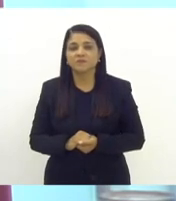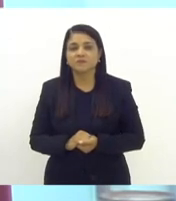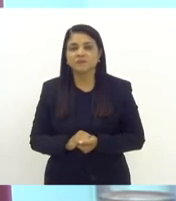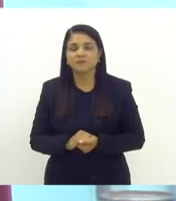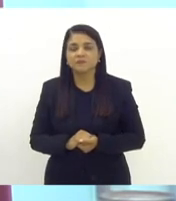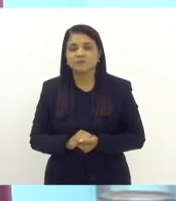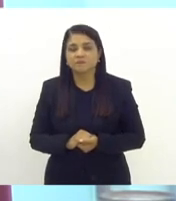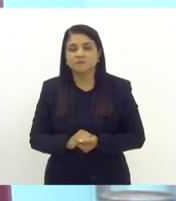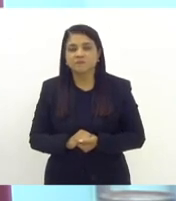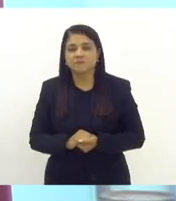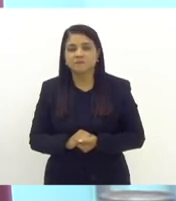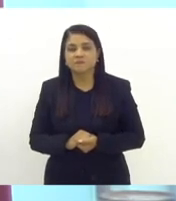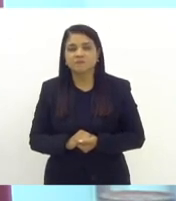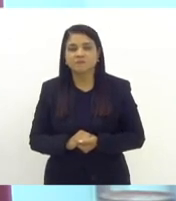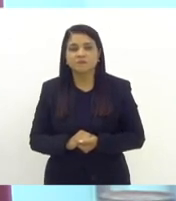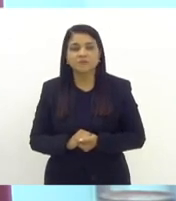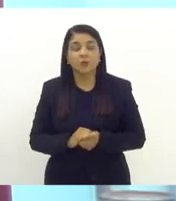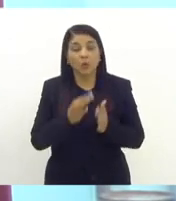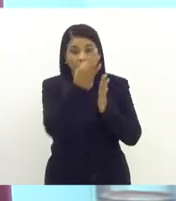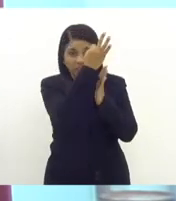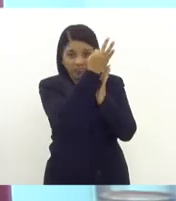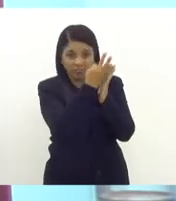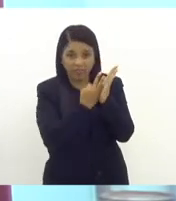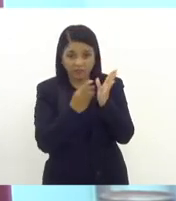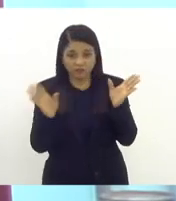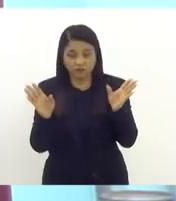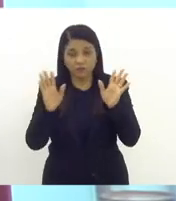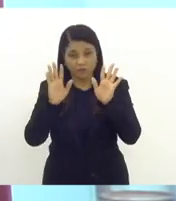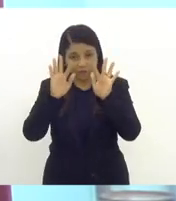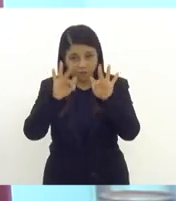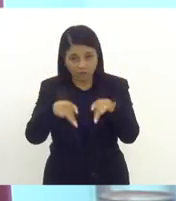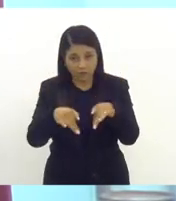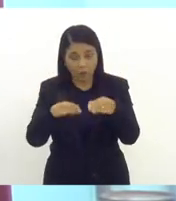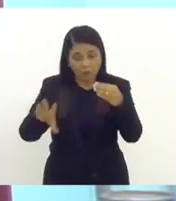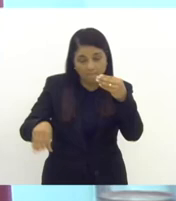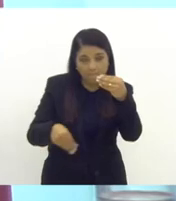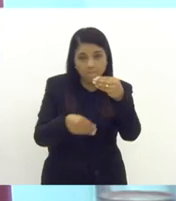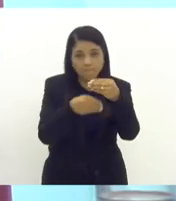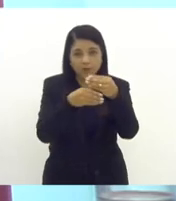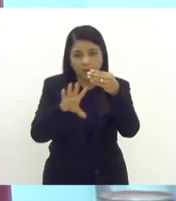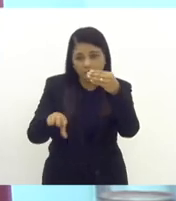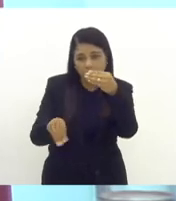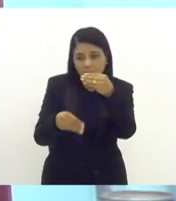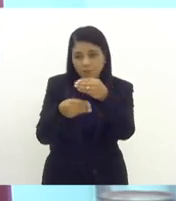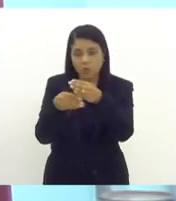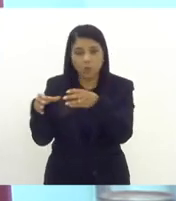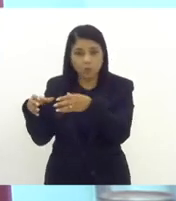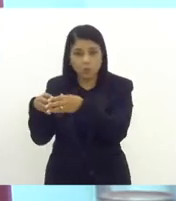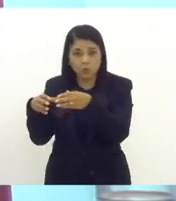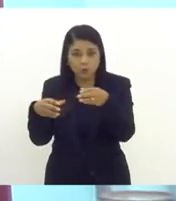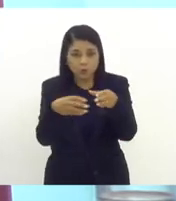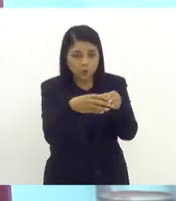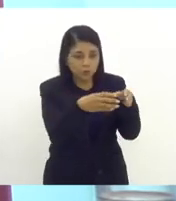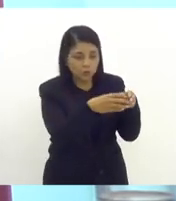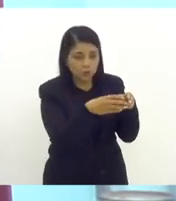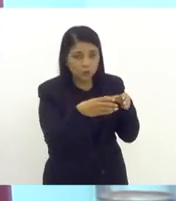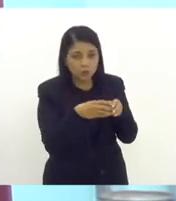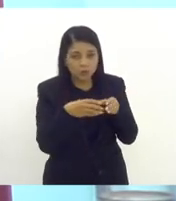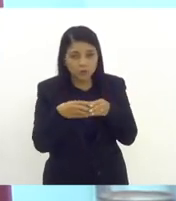e o texto final incorpora contribuições de diversos grupos democrático